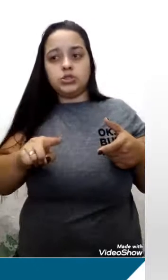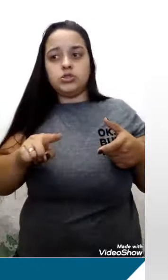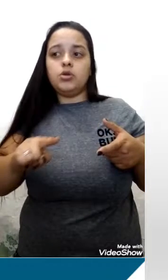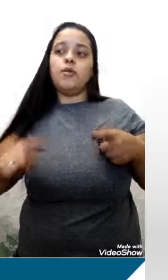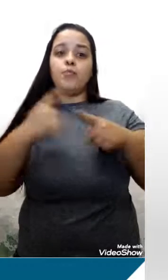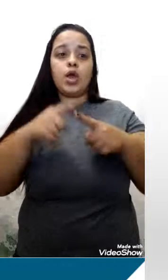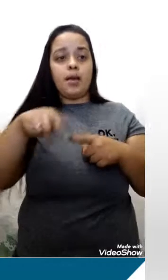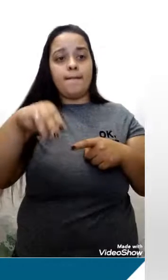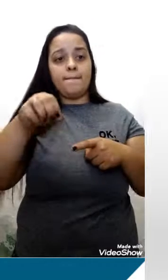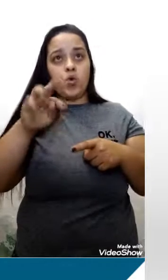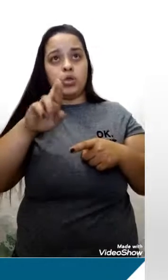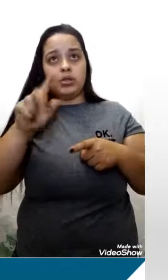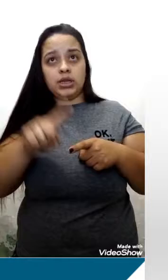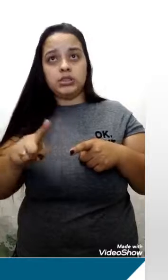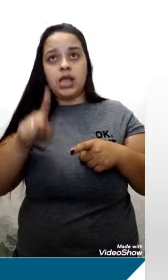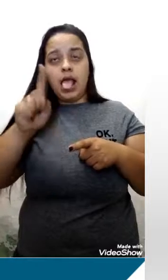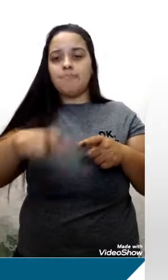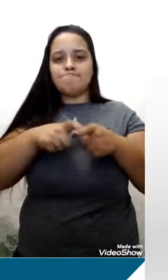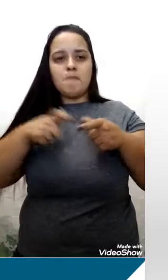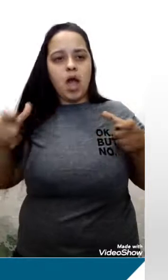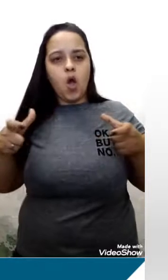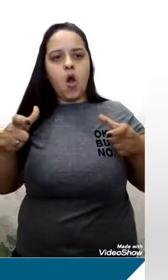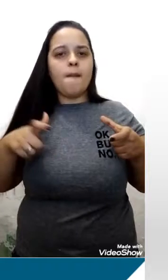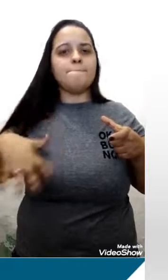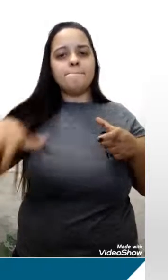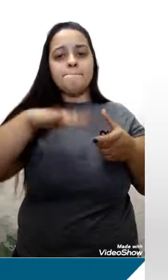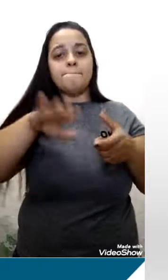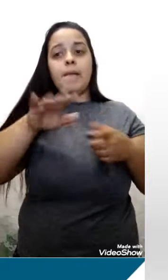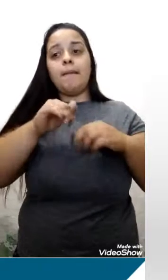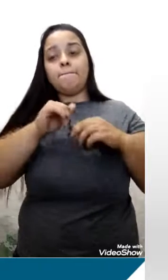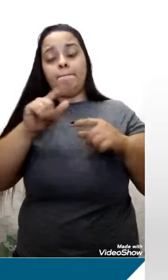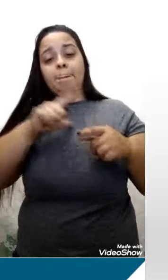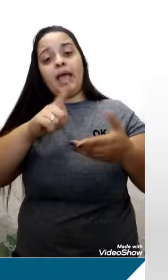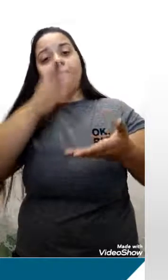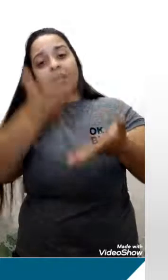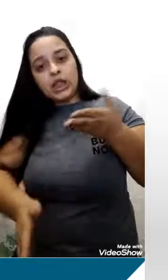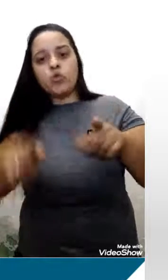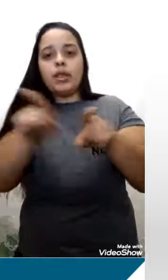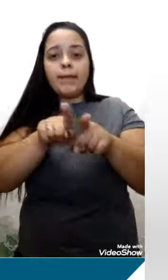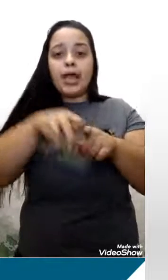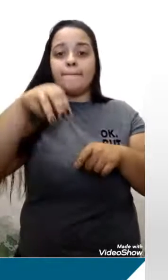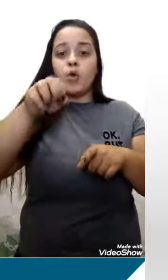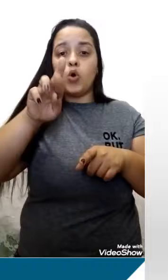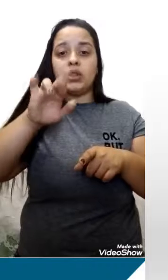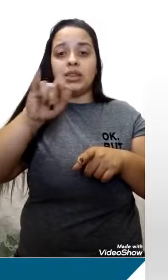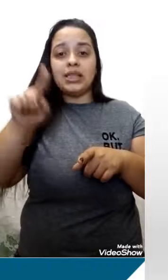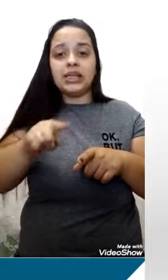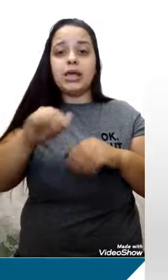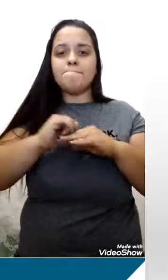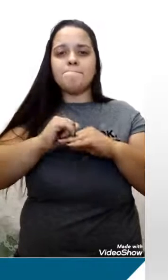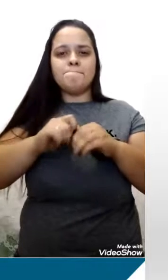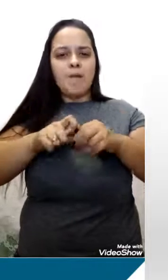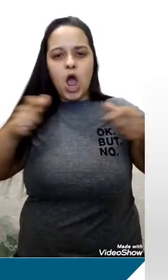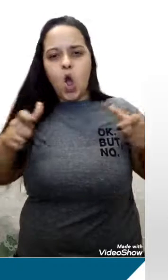máquina precisa, né, do que a máquina utiliza, mais o que se perdeu. Logo, o trabalho motriz acaba sendo maior